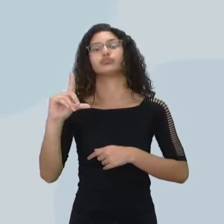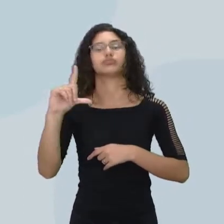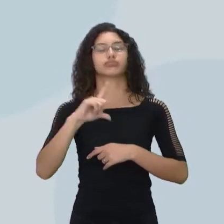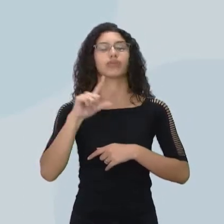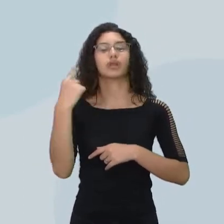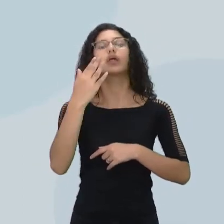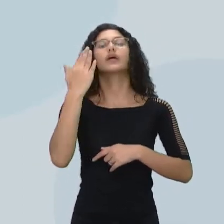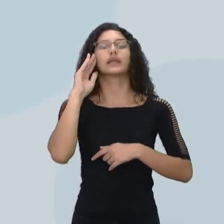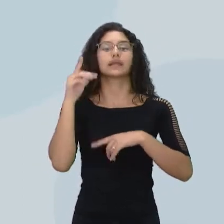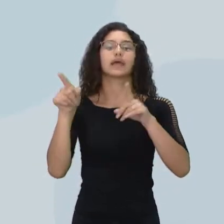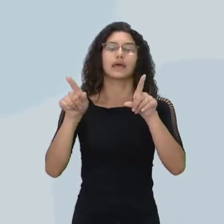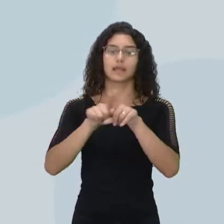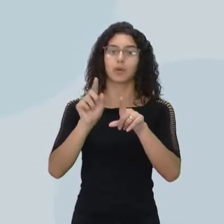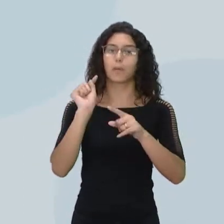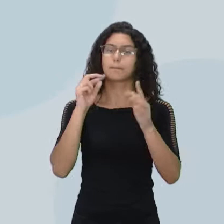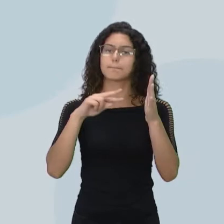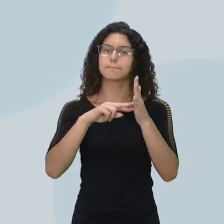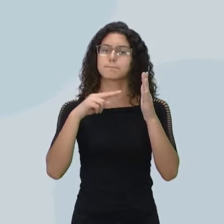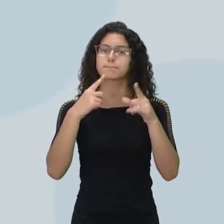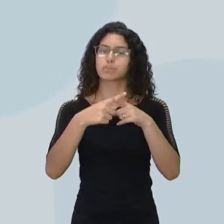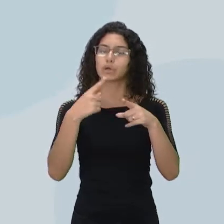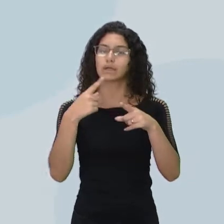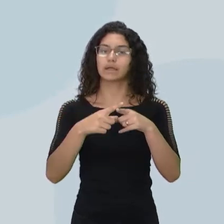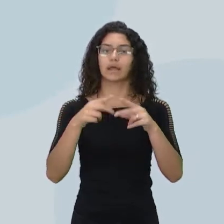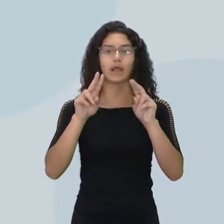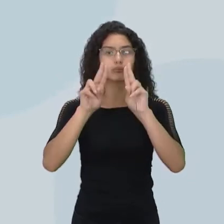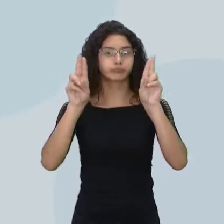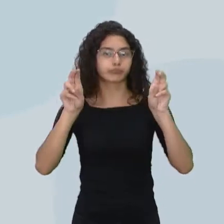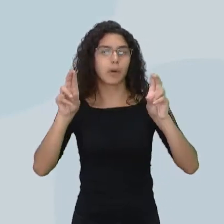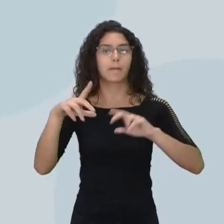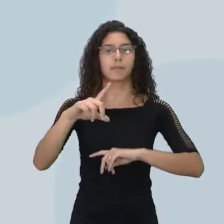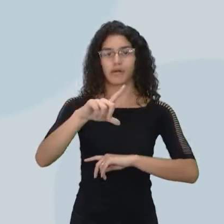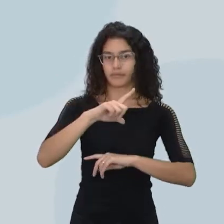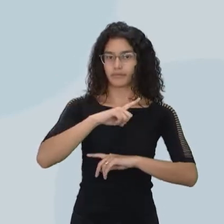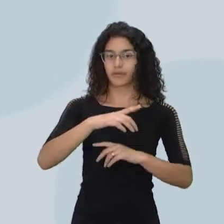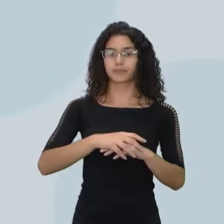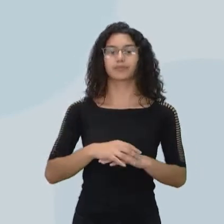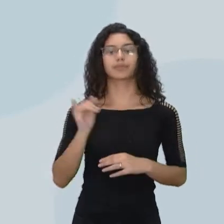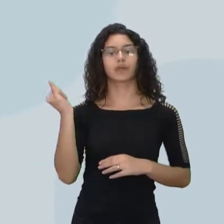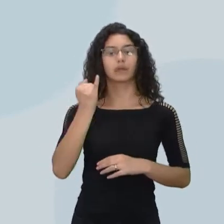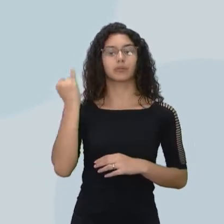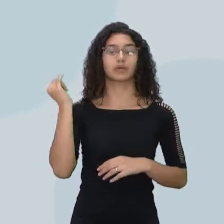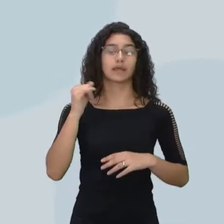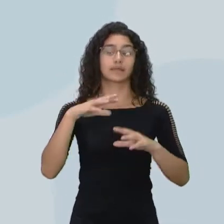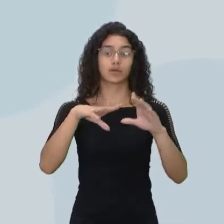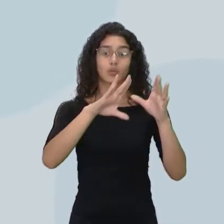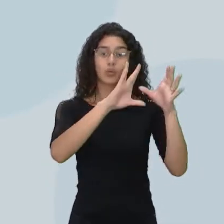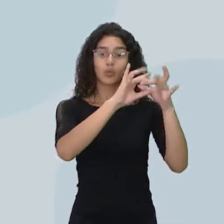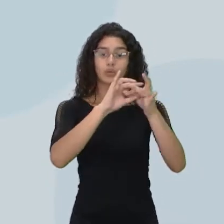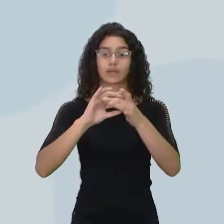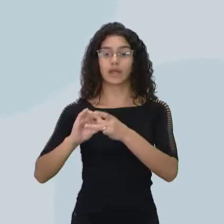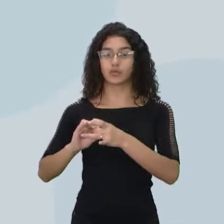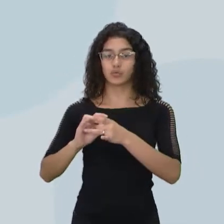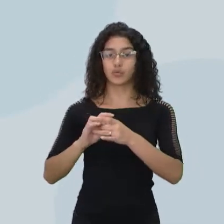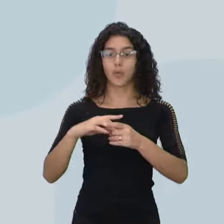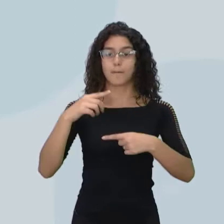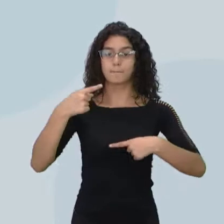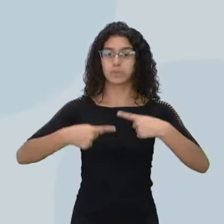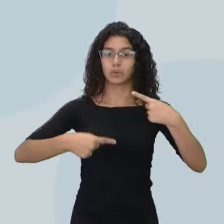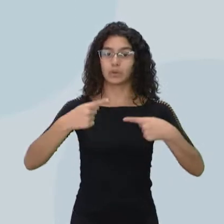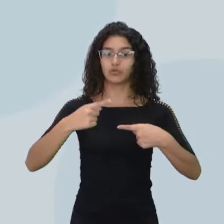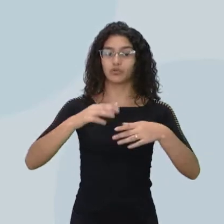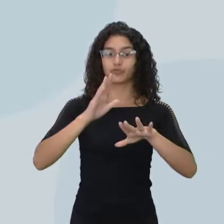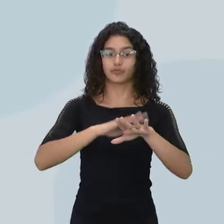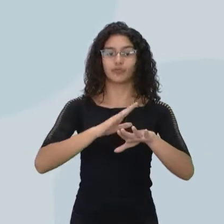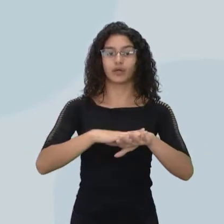vai entender ao longo do nosso curso o porquê dessas aspas aí. A importância do contexto moral e político na produção